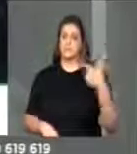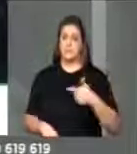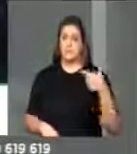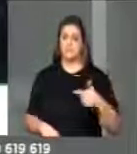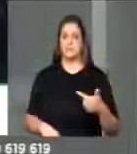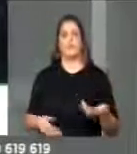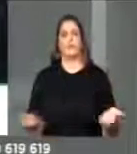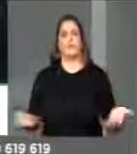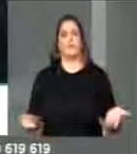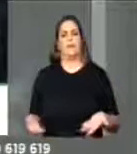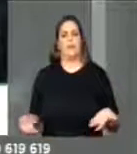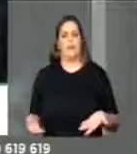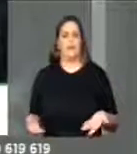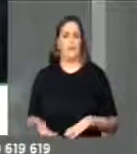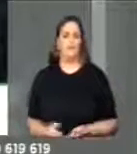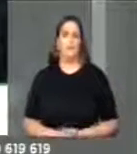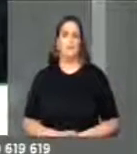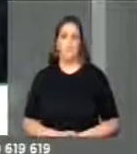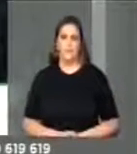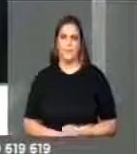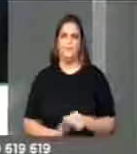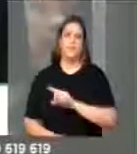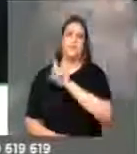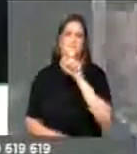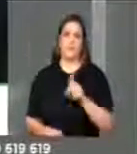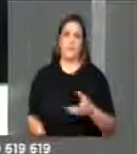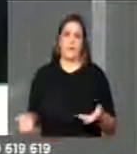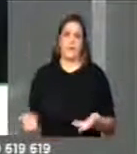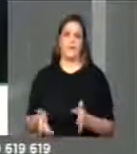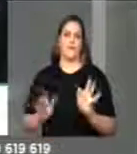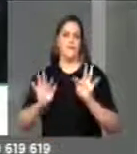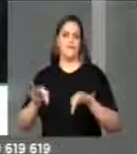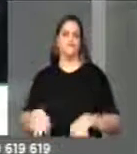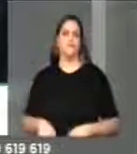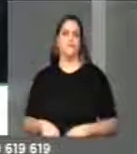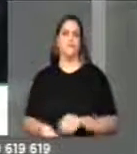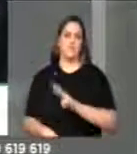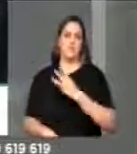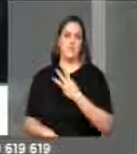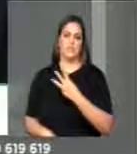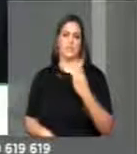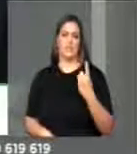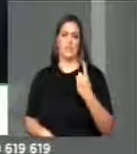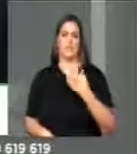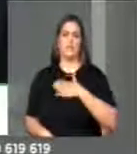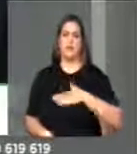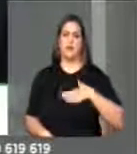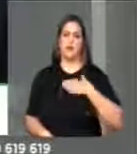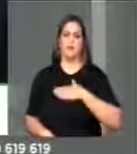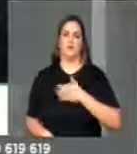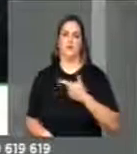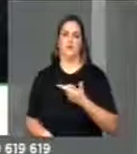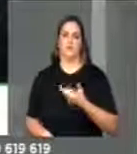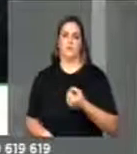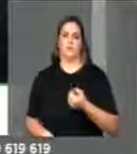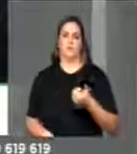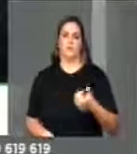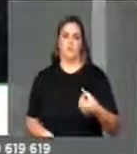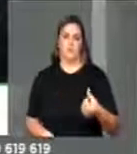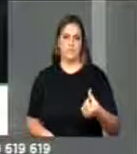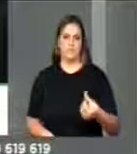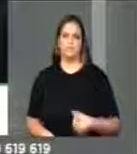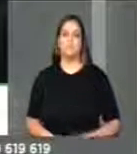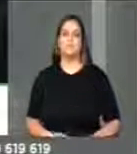está concluindo neste dia de hoje, 31 de agosto de